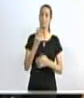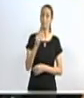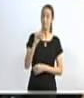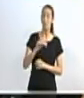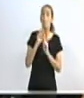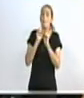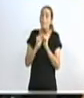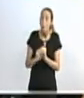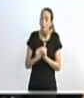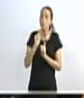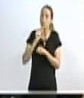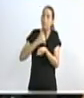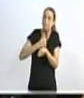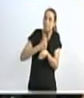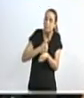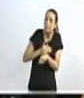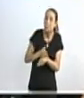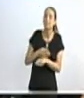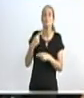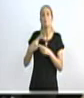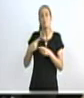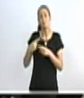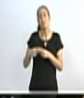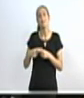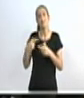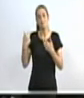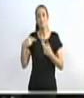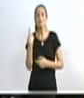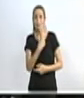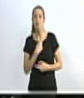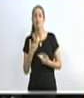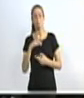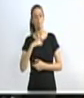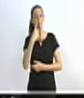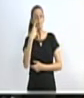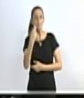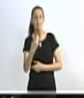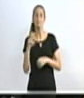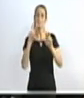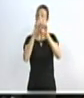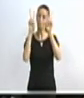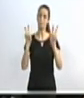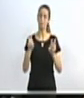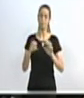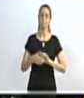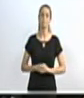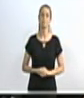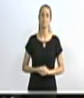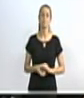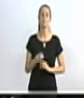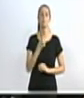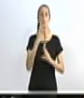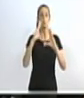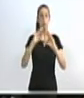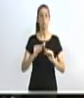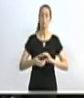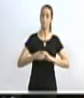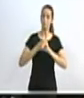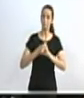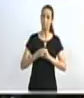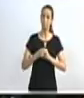um pouco, já que vem de encontro ao interesse nosso aqui hoje. Boa noite, cumprimentando o